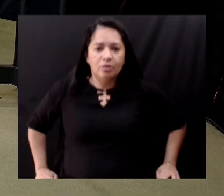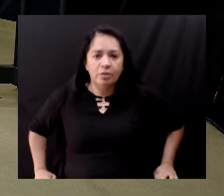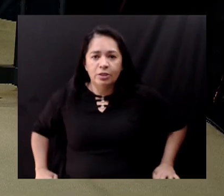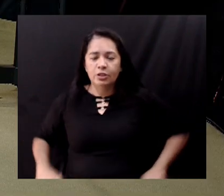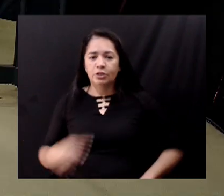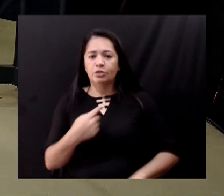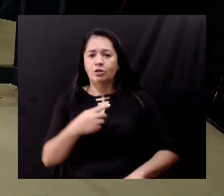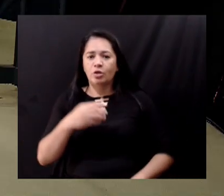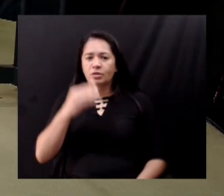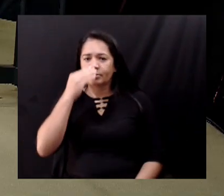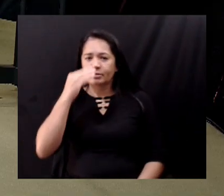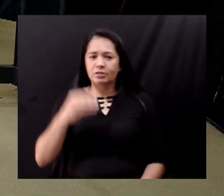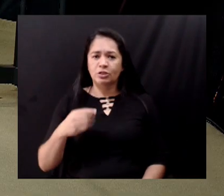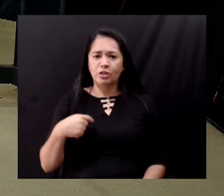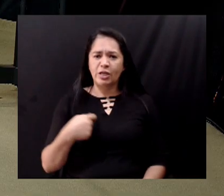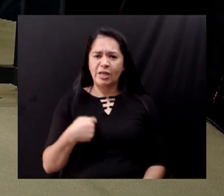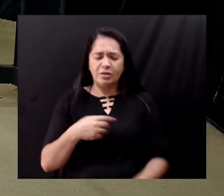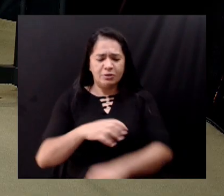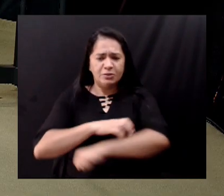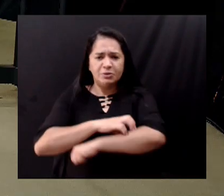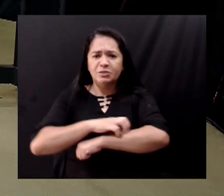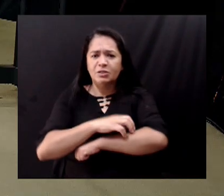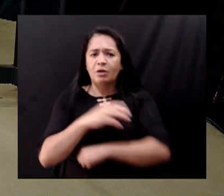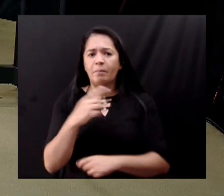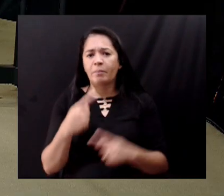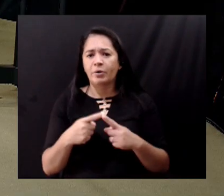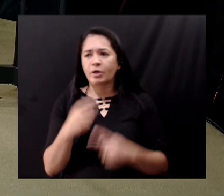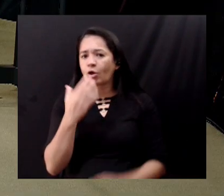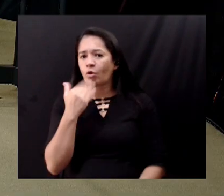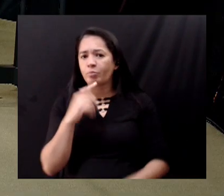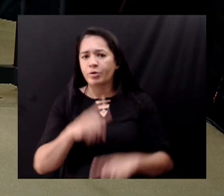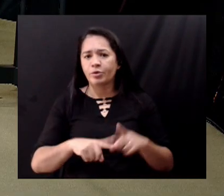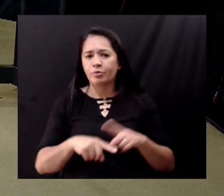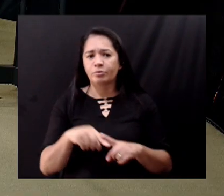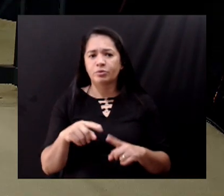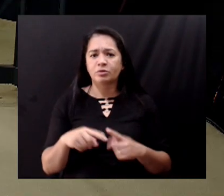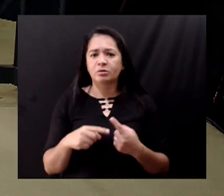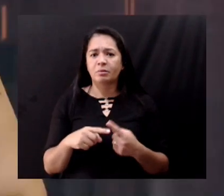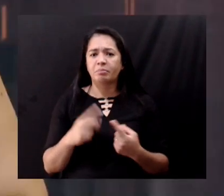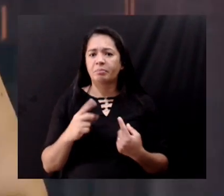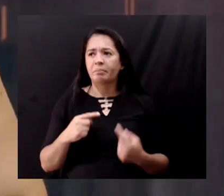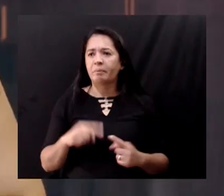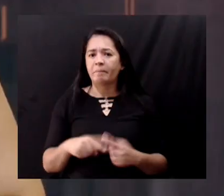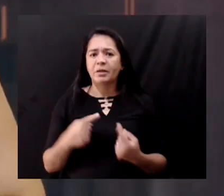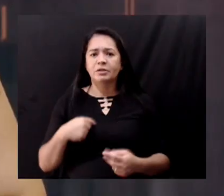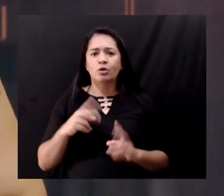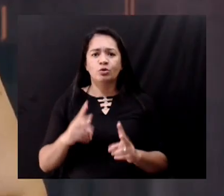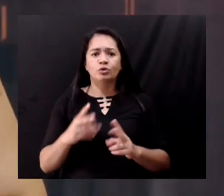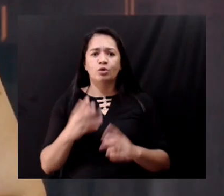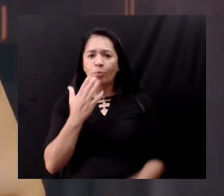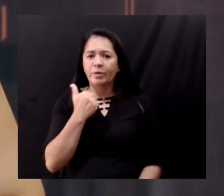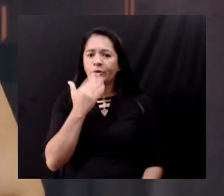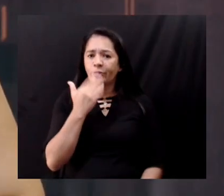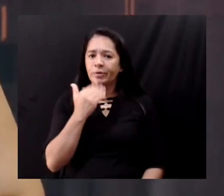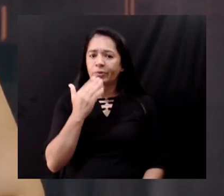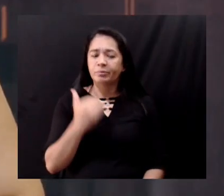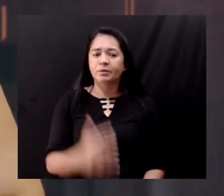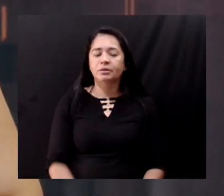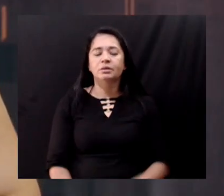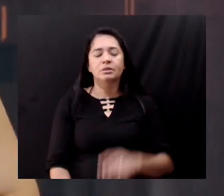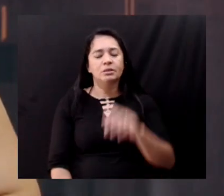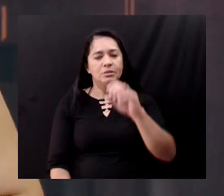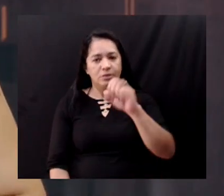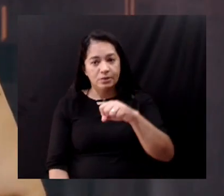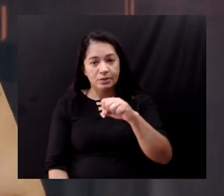com uma alergia de comer lá um produto ultraprocessado, mas tô comendo, comendo, comendo. Bruna? Com certeza, porque quando a gente não